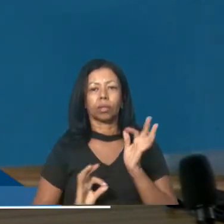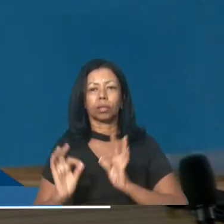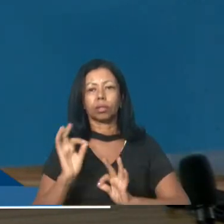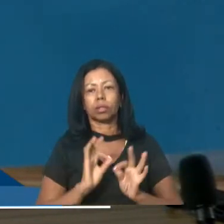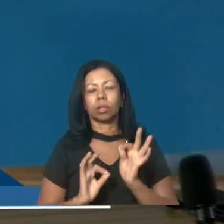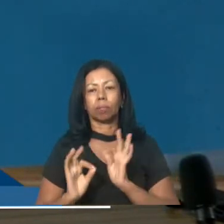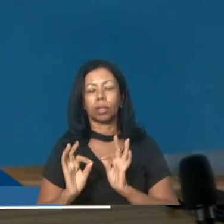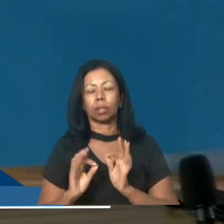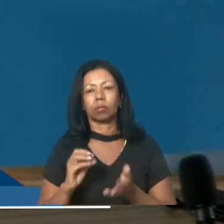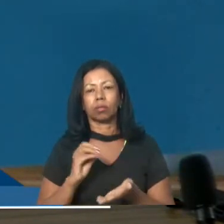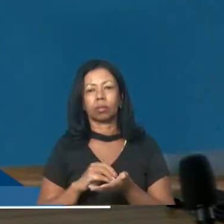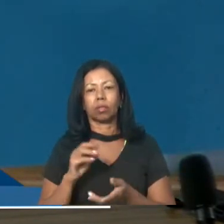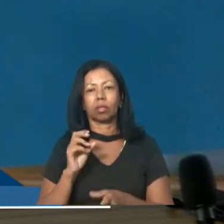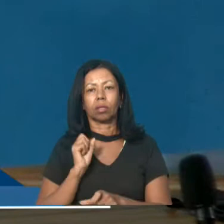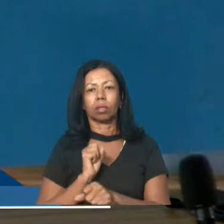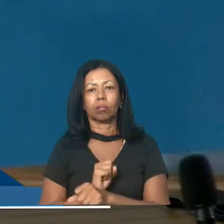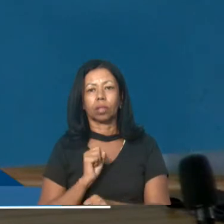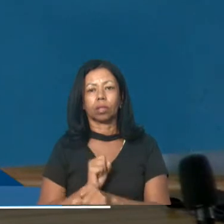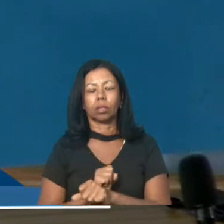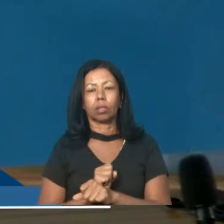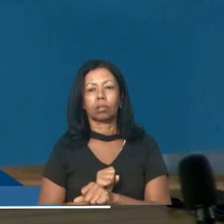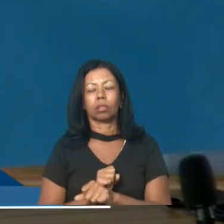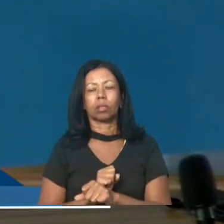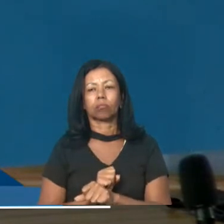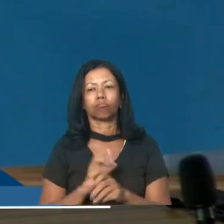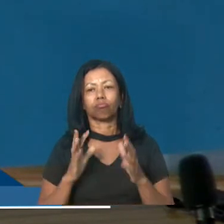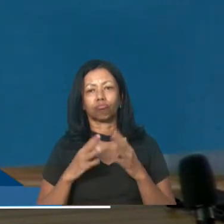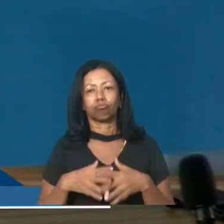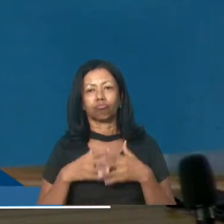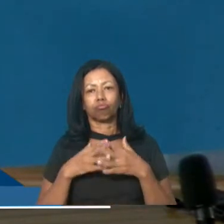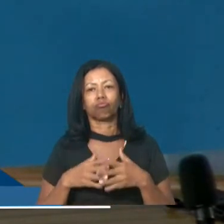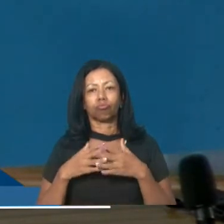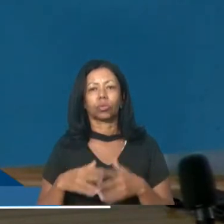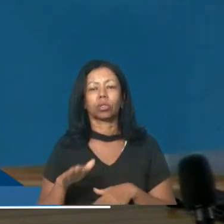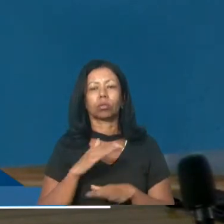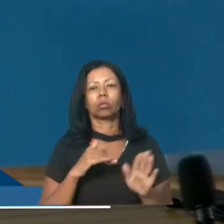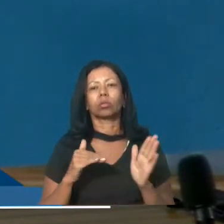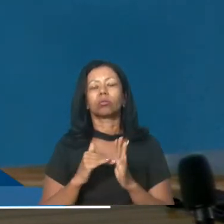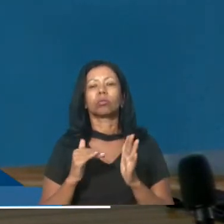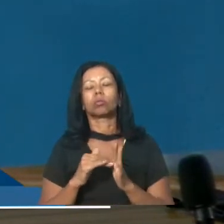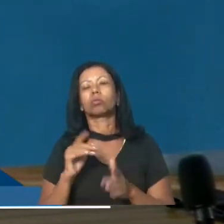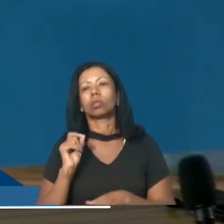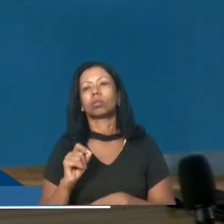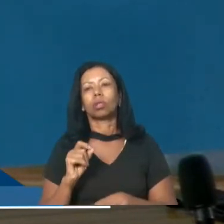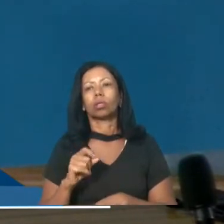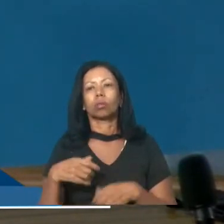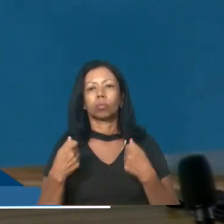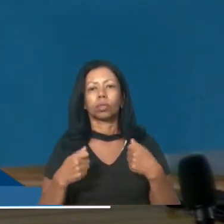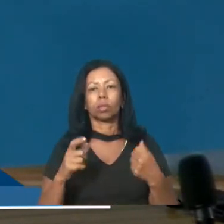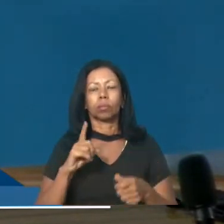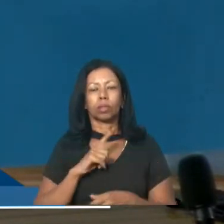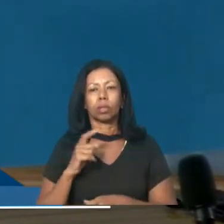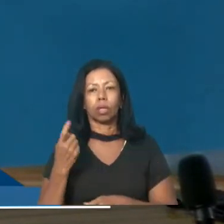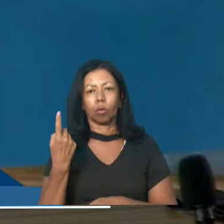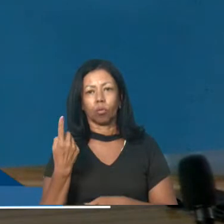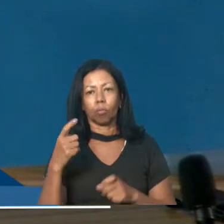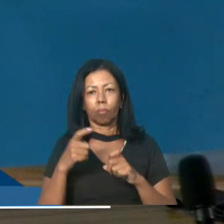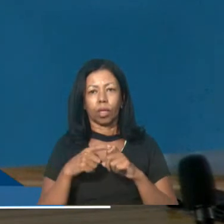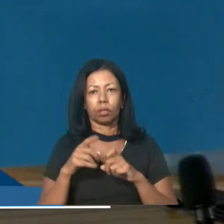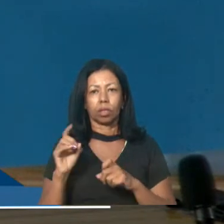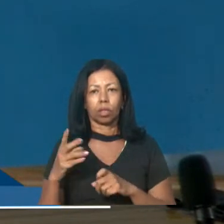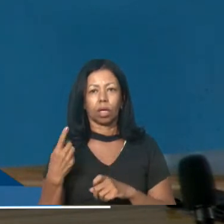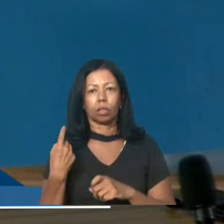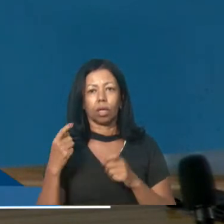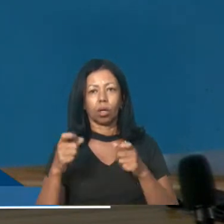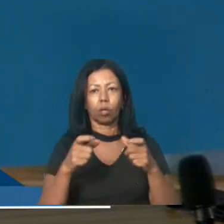sem perspectiva complica toda a situação. Que nem o Rodrigo fala, nós teríamos que ter um médico em cada unidade.